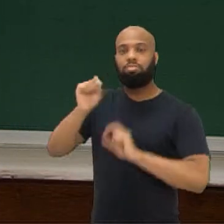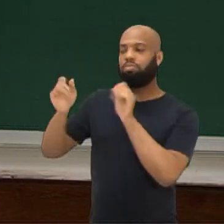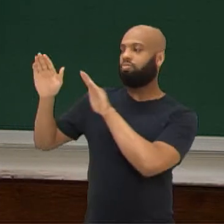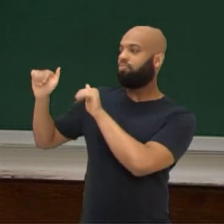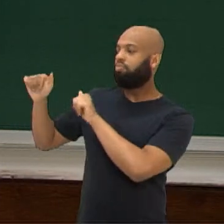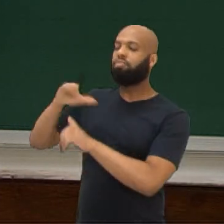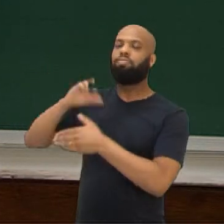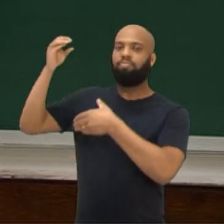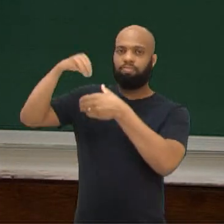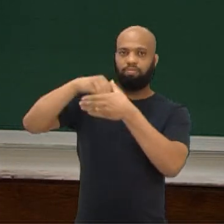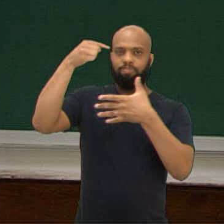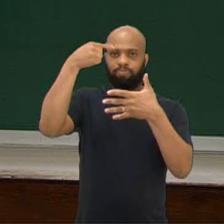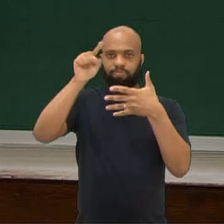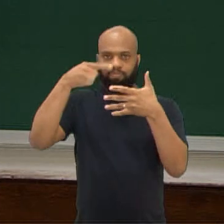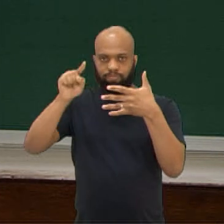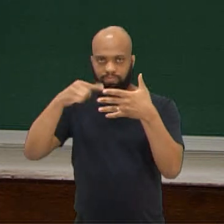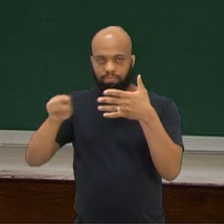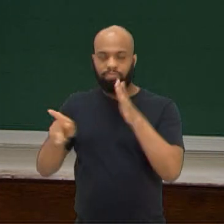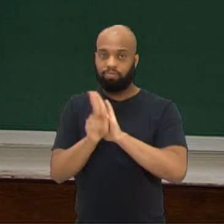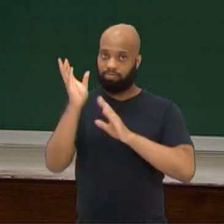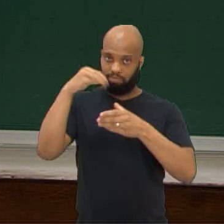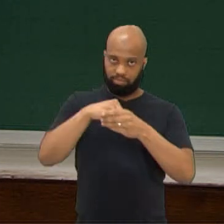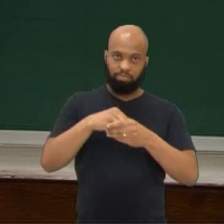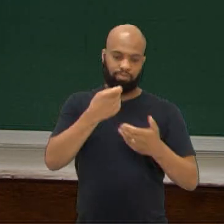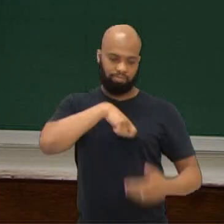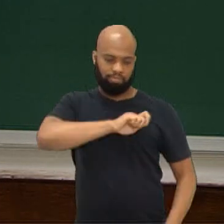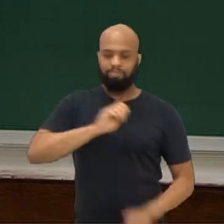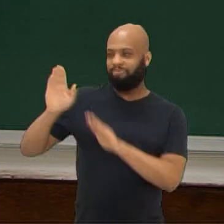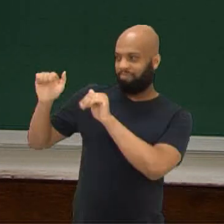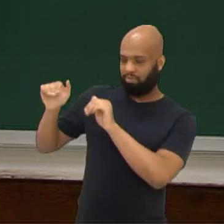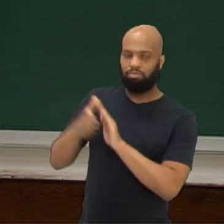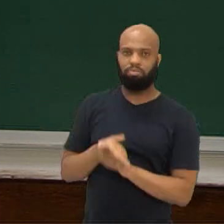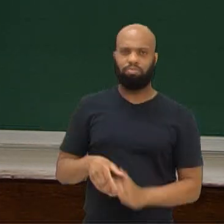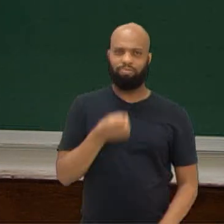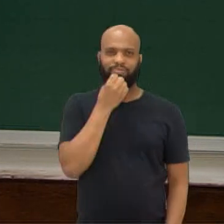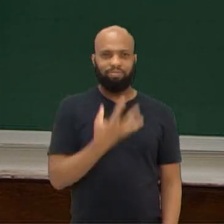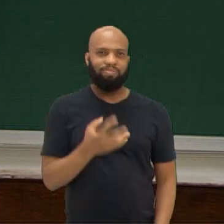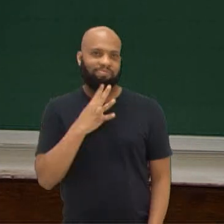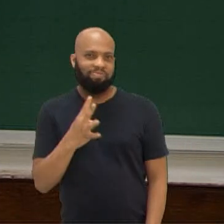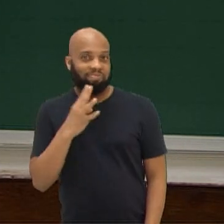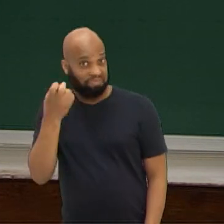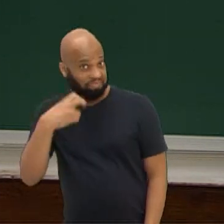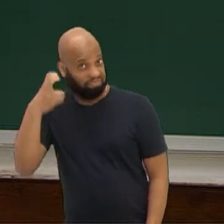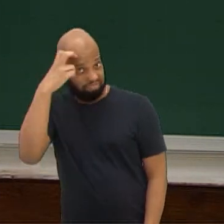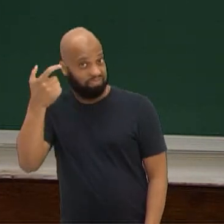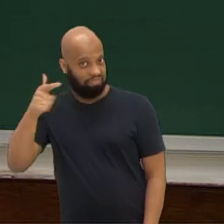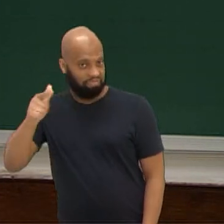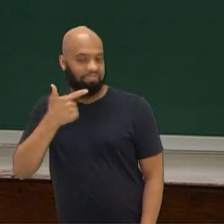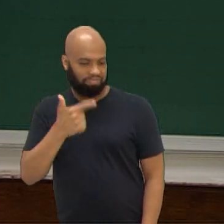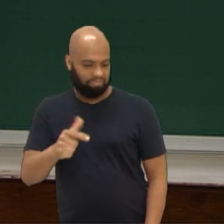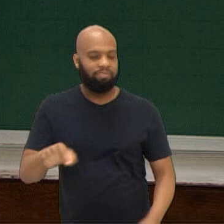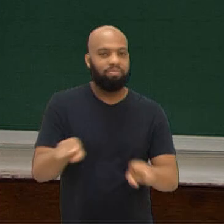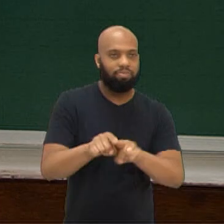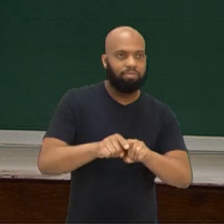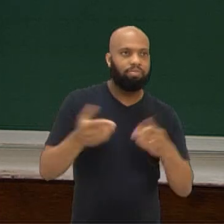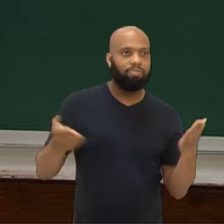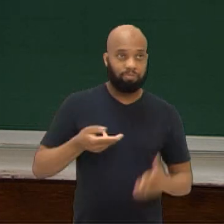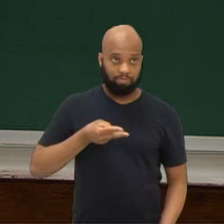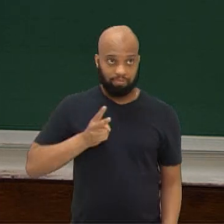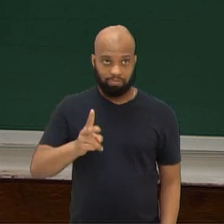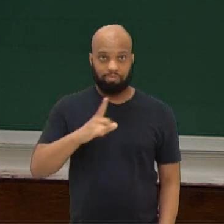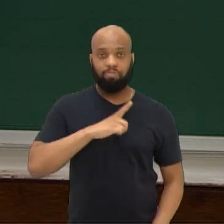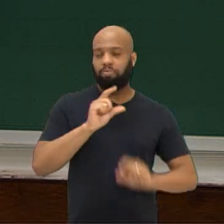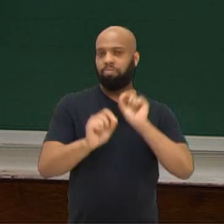observamos os elementos da língua espanhola. Perfeito? Bacana conhecer a cultura dos outros e a língua, não é mesmo? Então, seguimos aqui agora